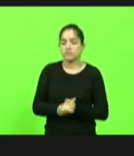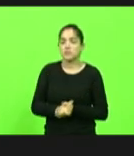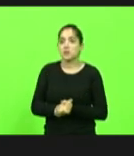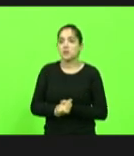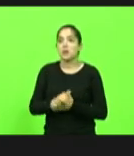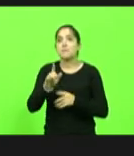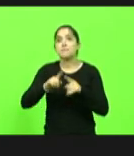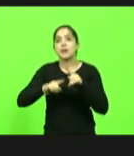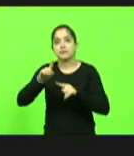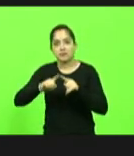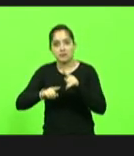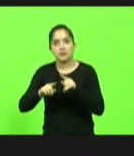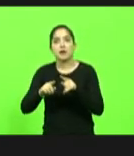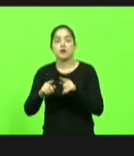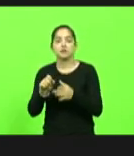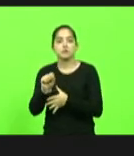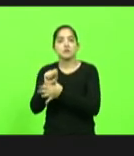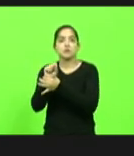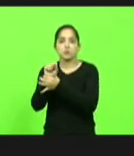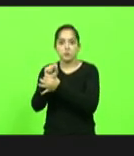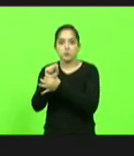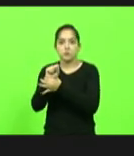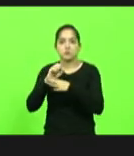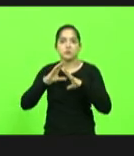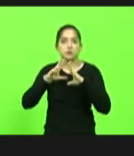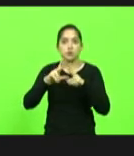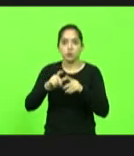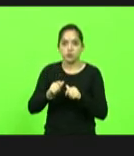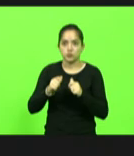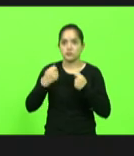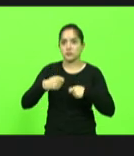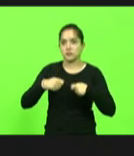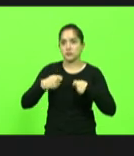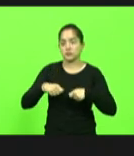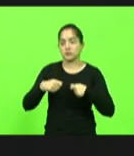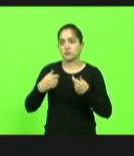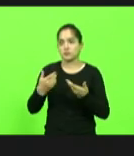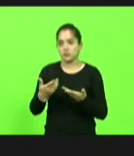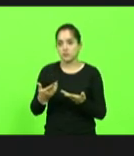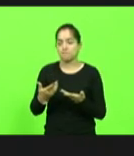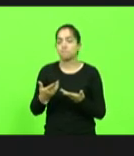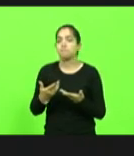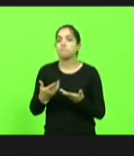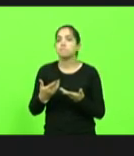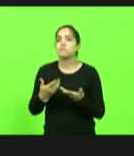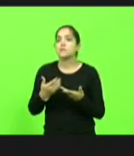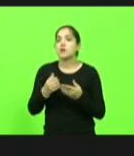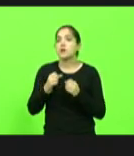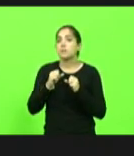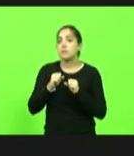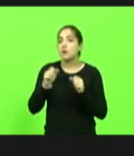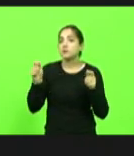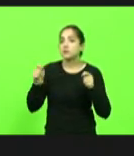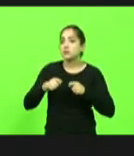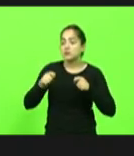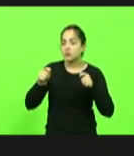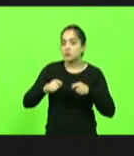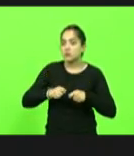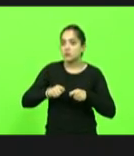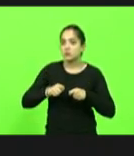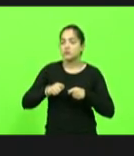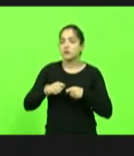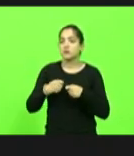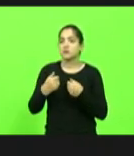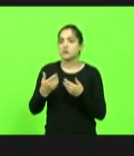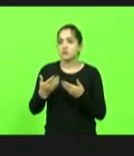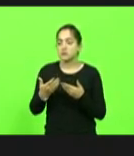de segurança para todos, para que a gente possa ter condições